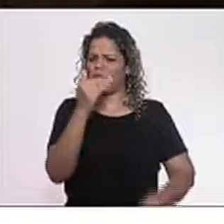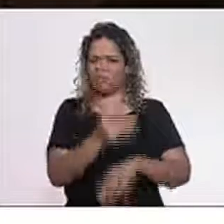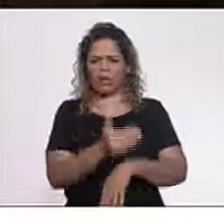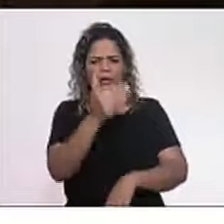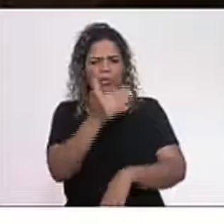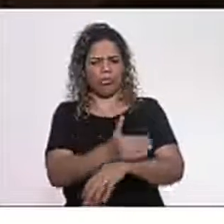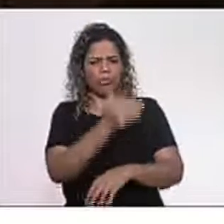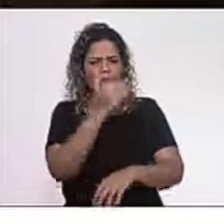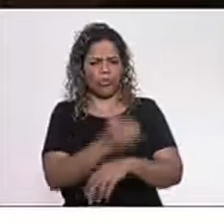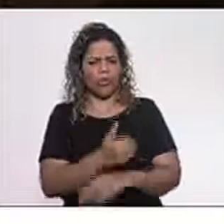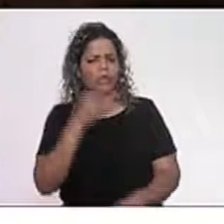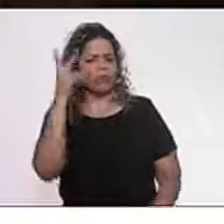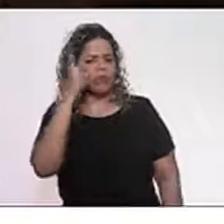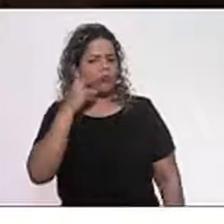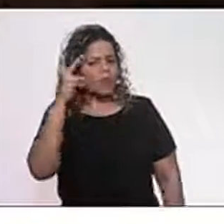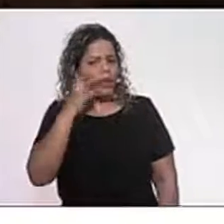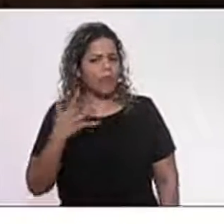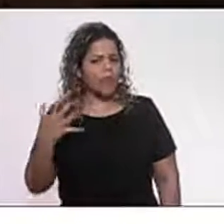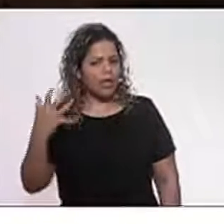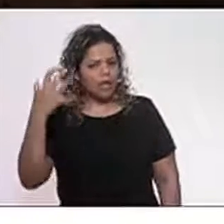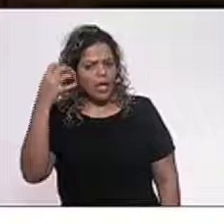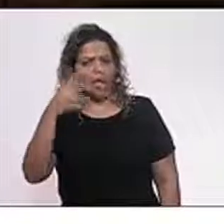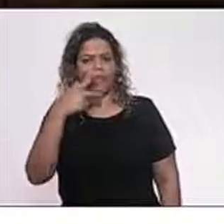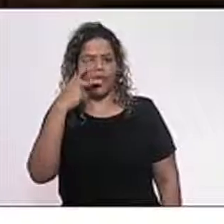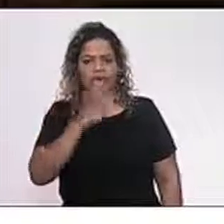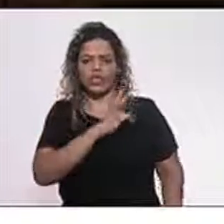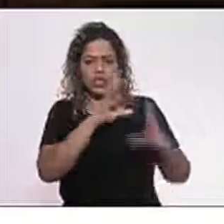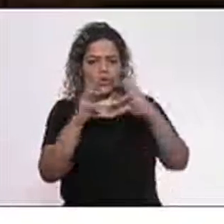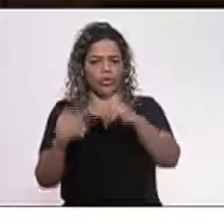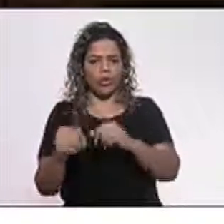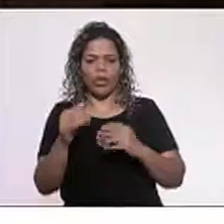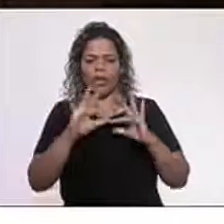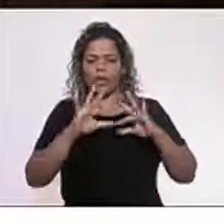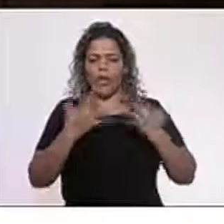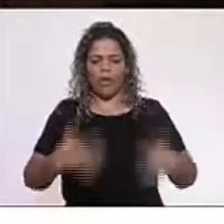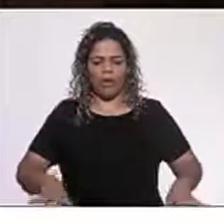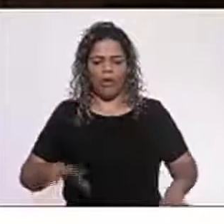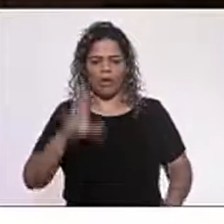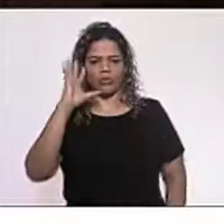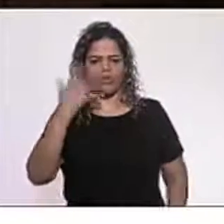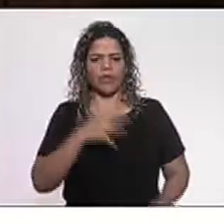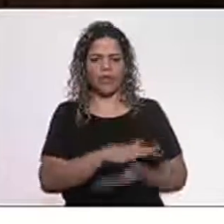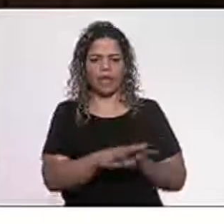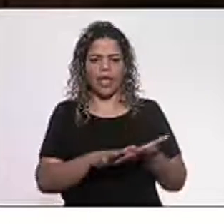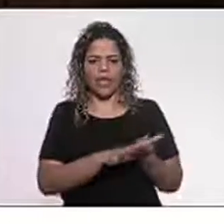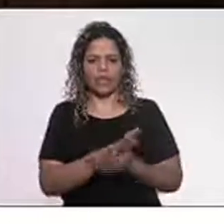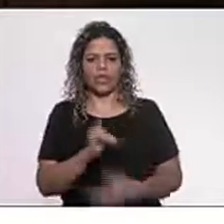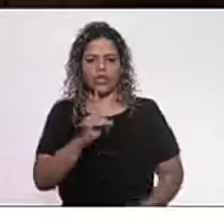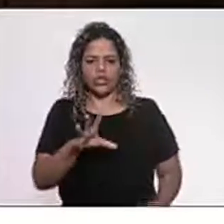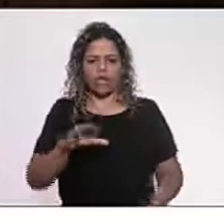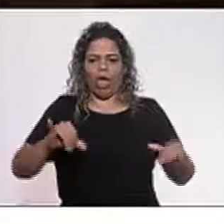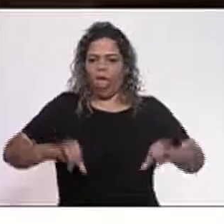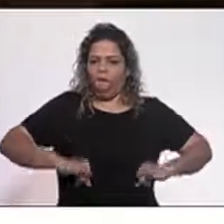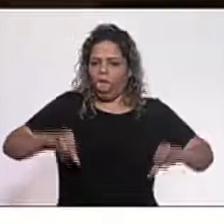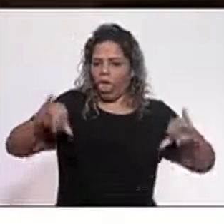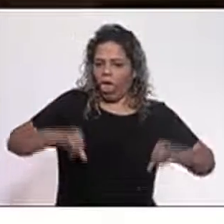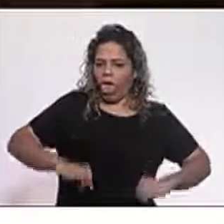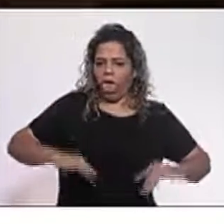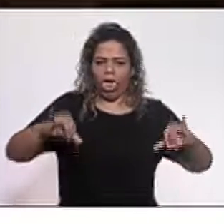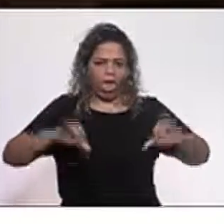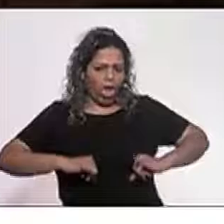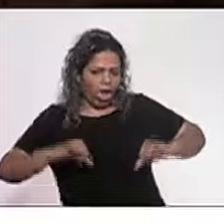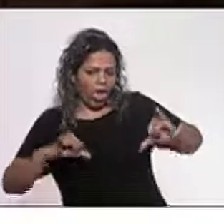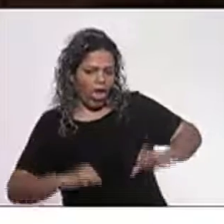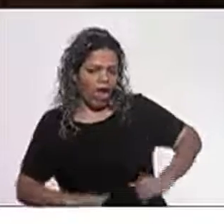inteiro a vereadora Marielle para falar de tudo. Não quer resolver nada, só quer as vítimas. Só quer